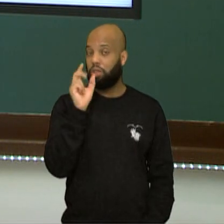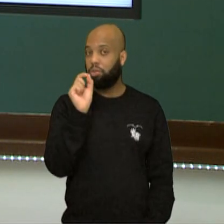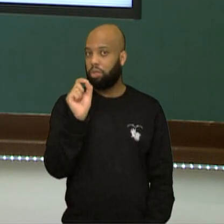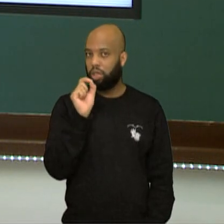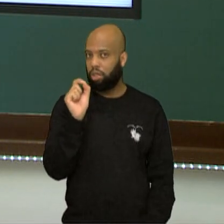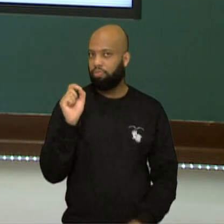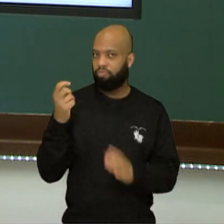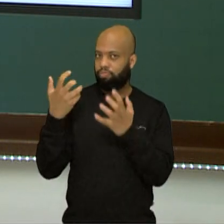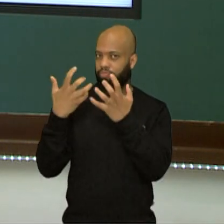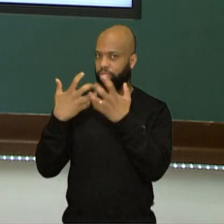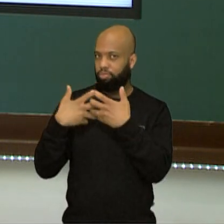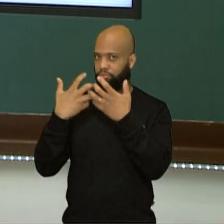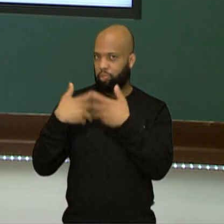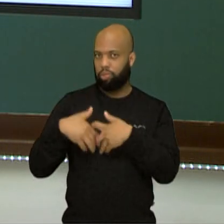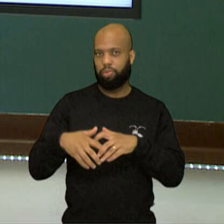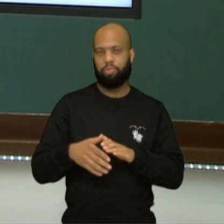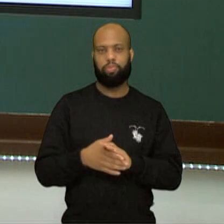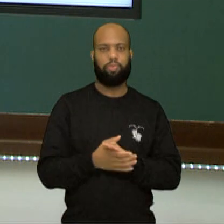Pense.